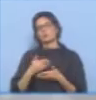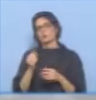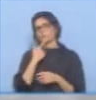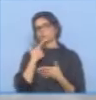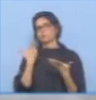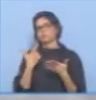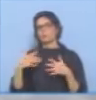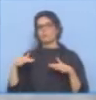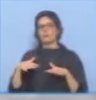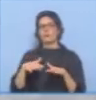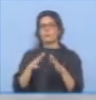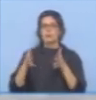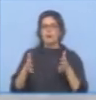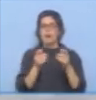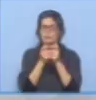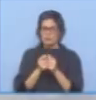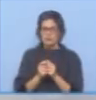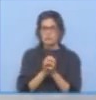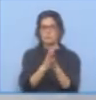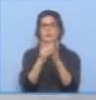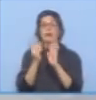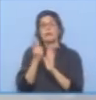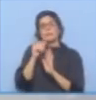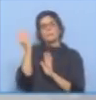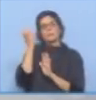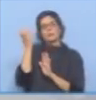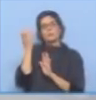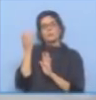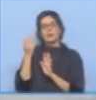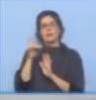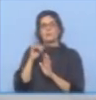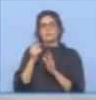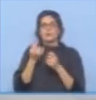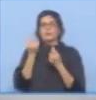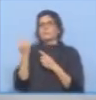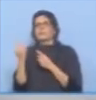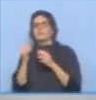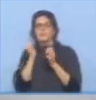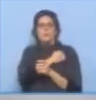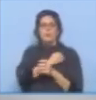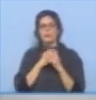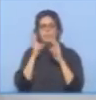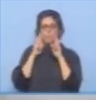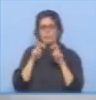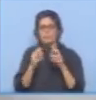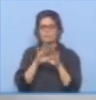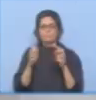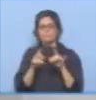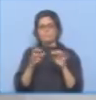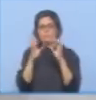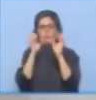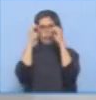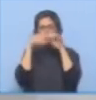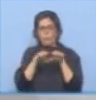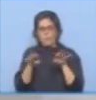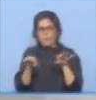caminhada efetivamente de oração, também até cultural, de uma coisa é nós pesquisarmos em casa o que é o Panamá, o que é que podemos visitar, o que é que está